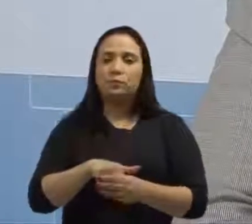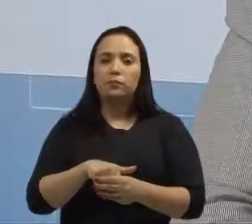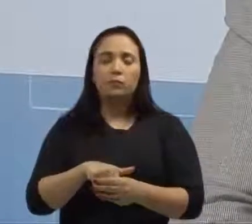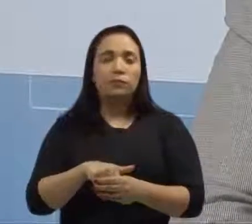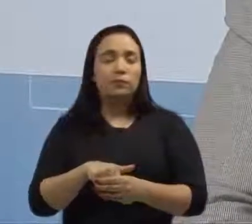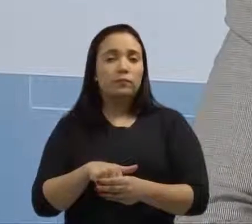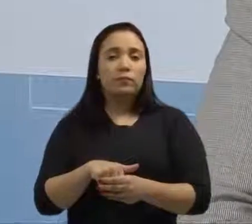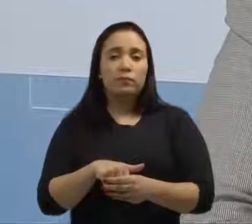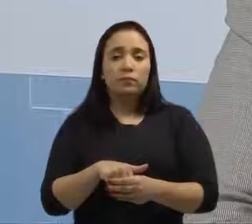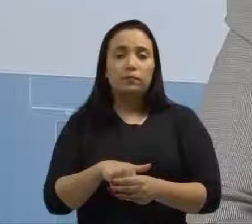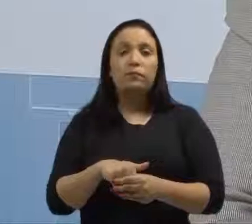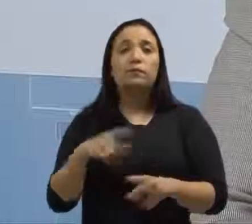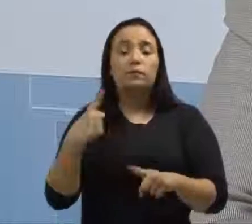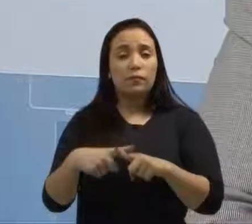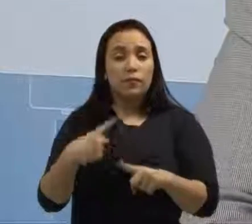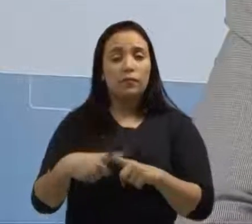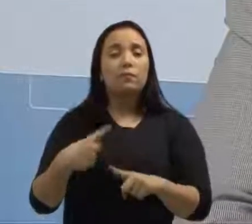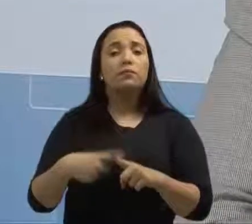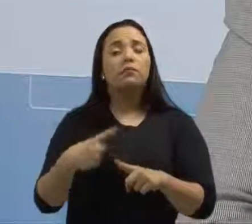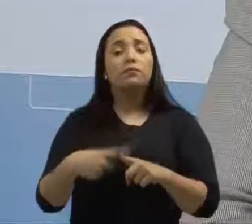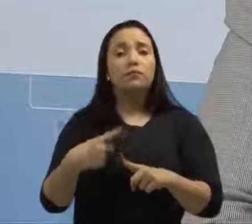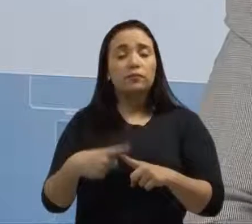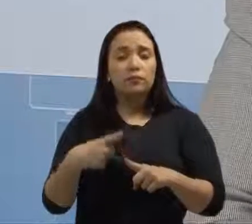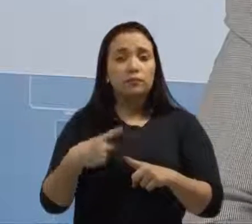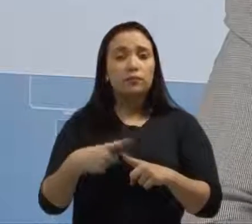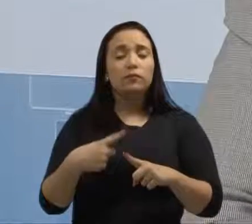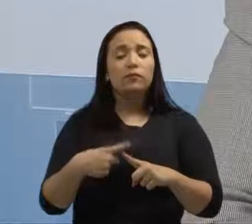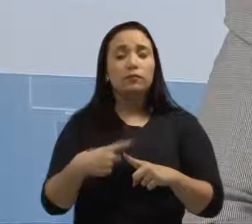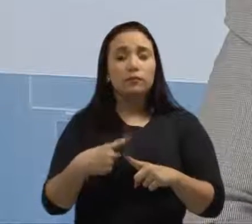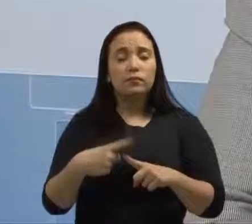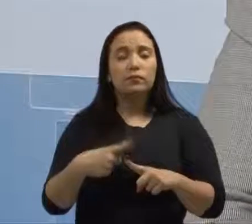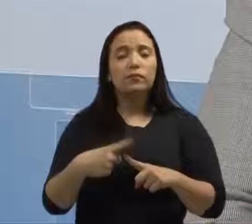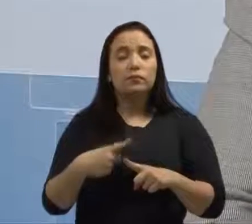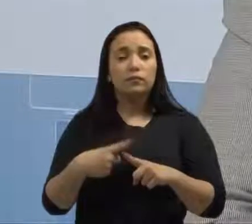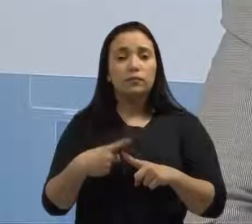foi queimado? Porque ele era